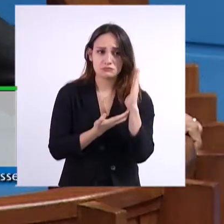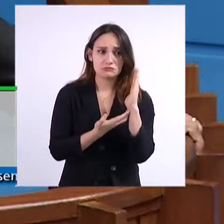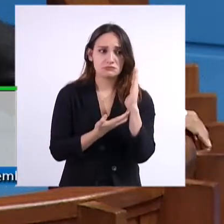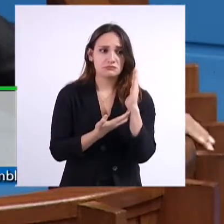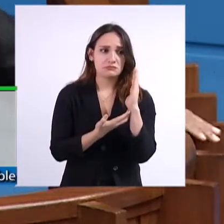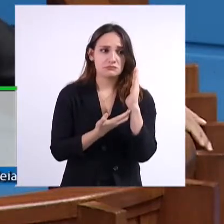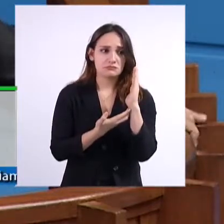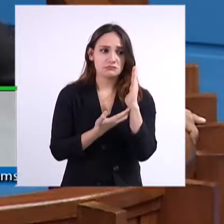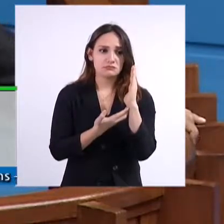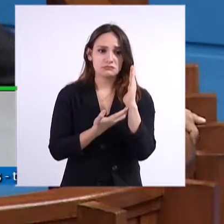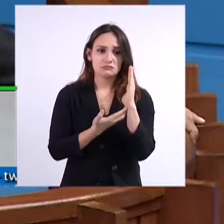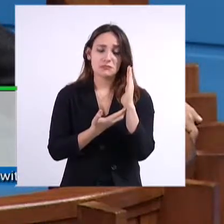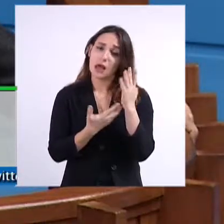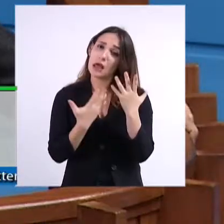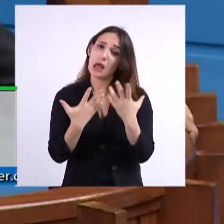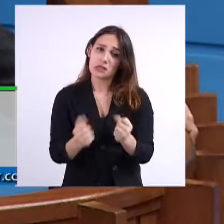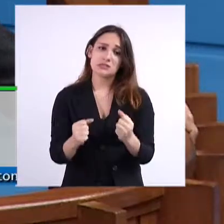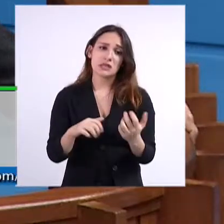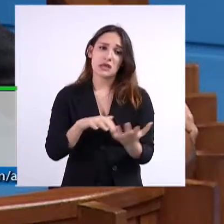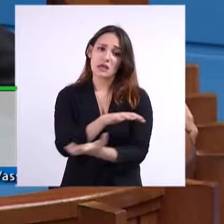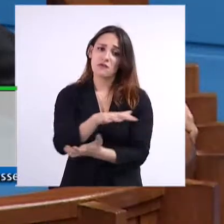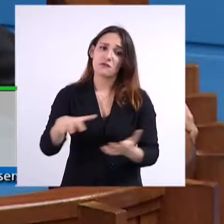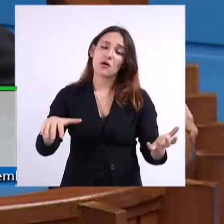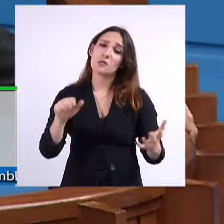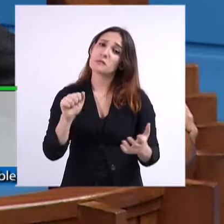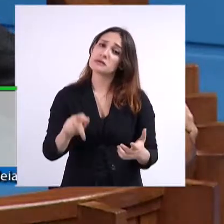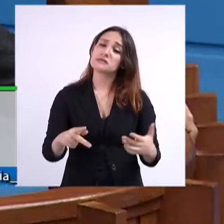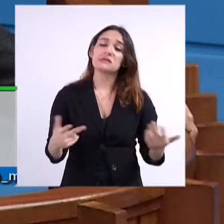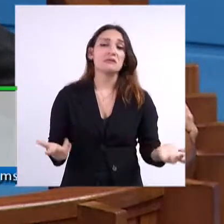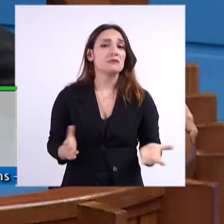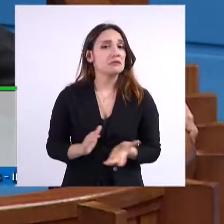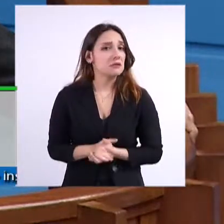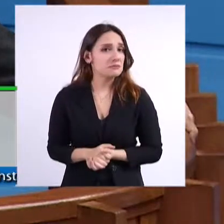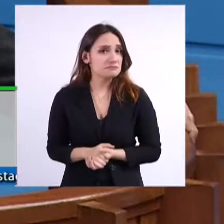mandando os militares para a reforma da Previdência.